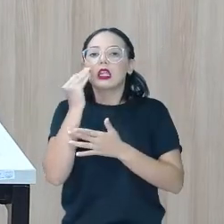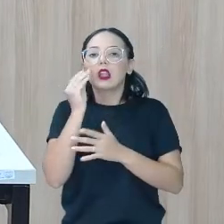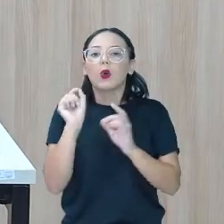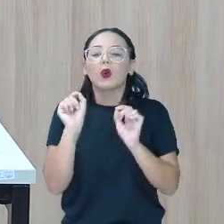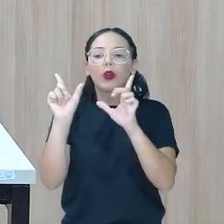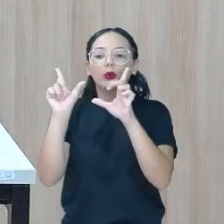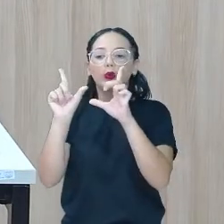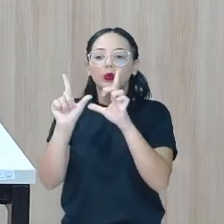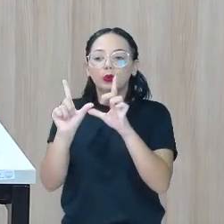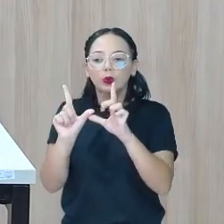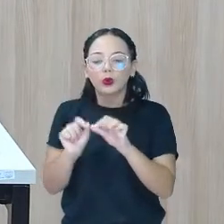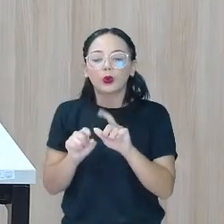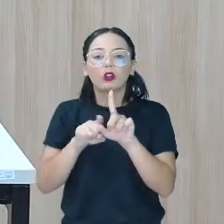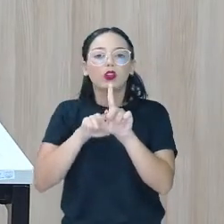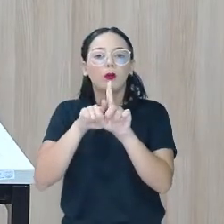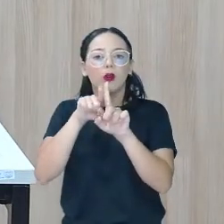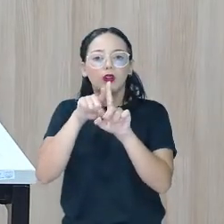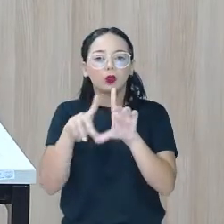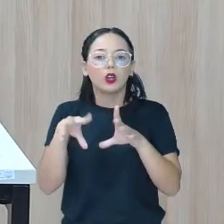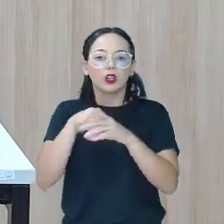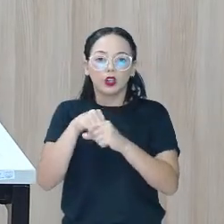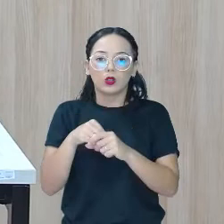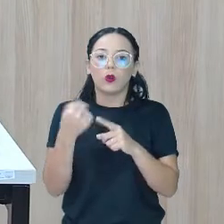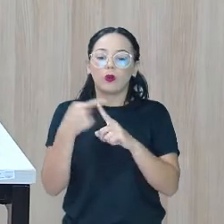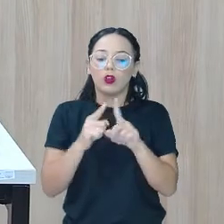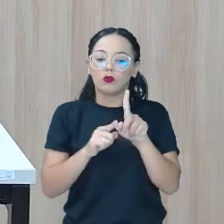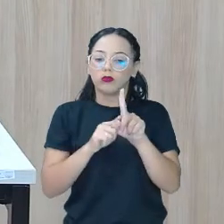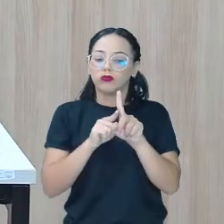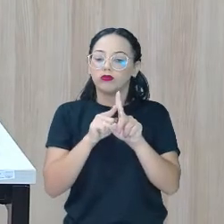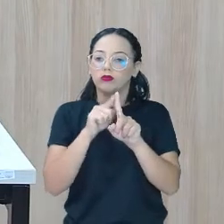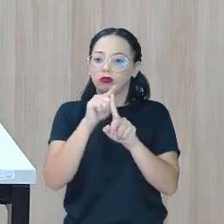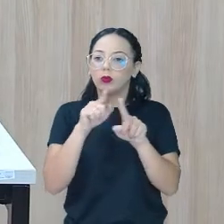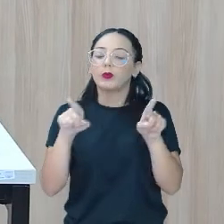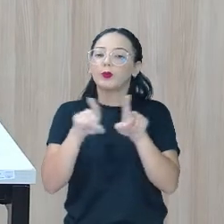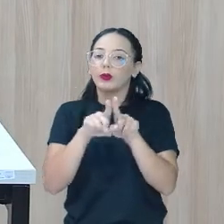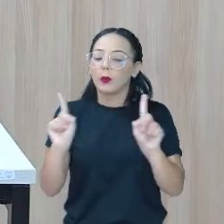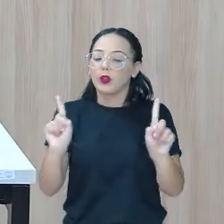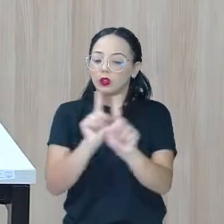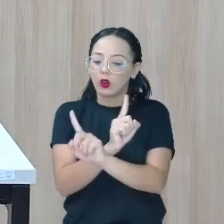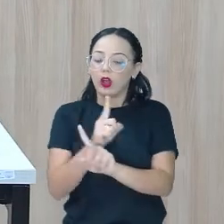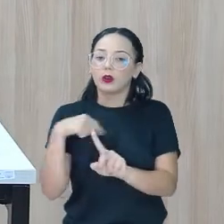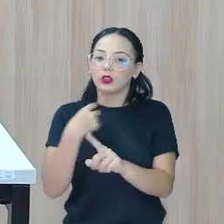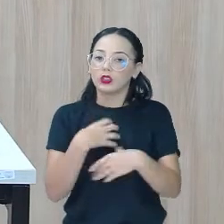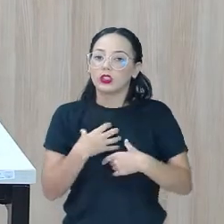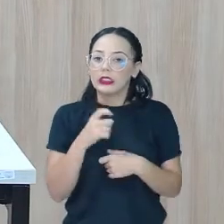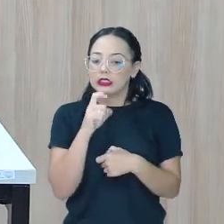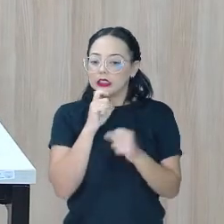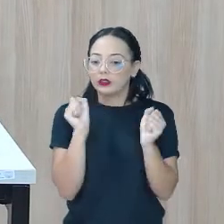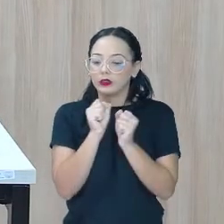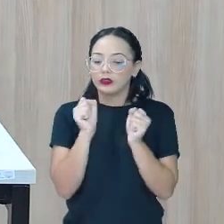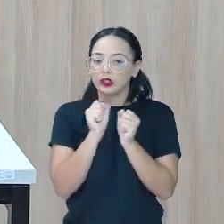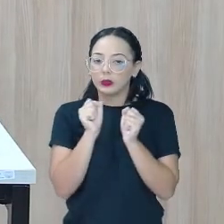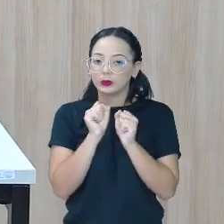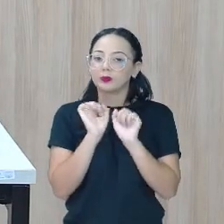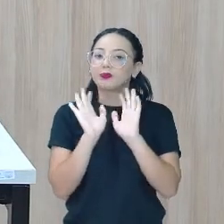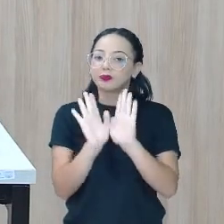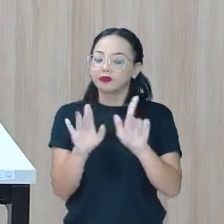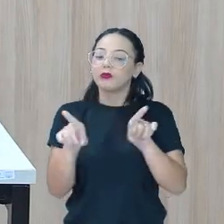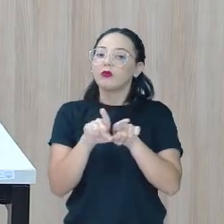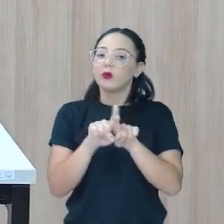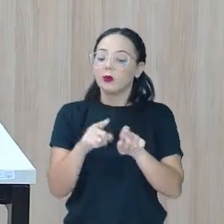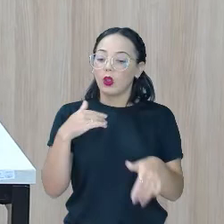lá a temperatura interna, já que foi tão aquecido. E o inverso também, quando a gente sente o frio. Também